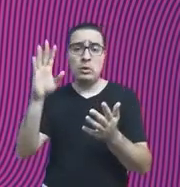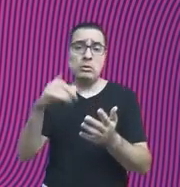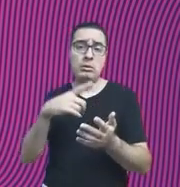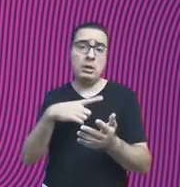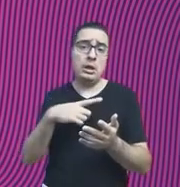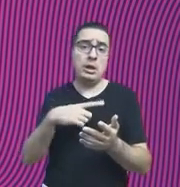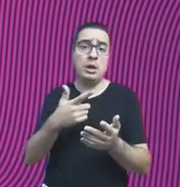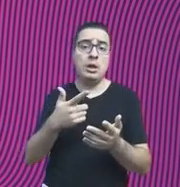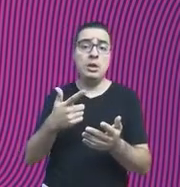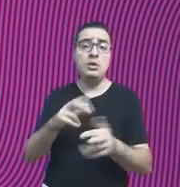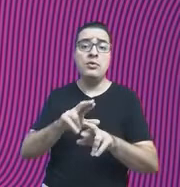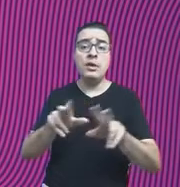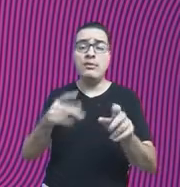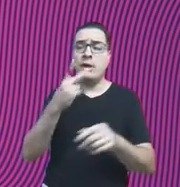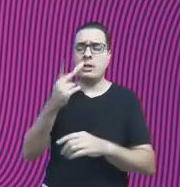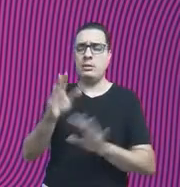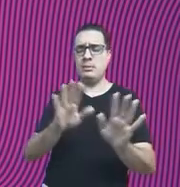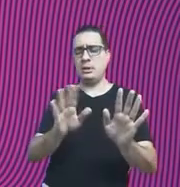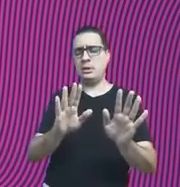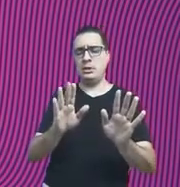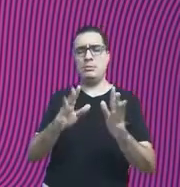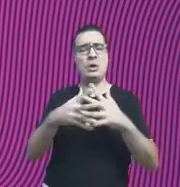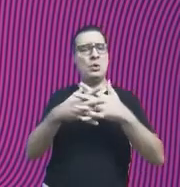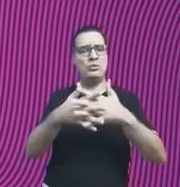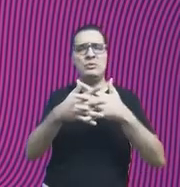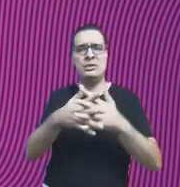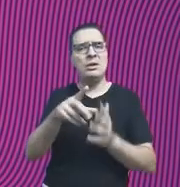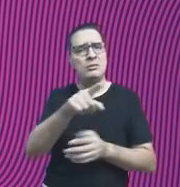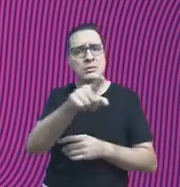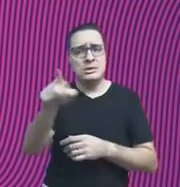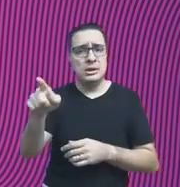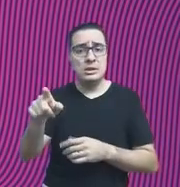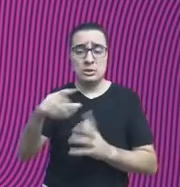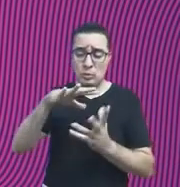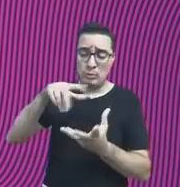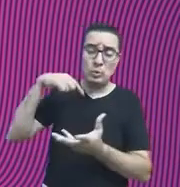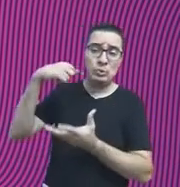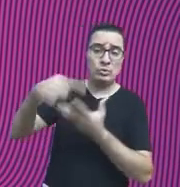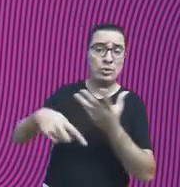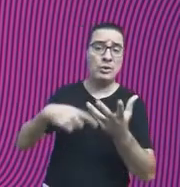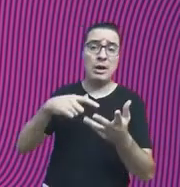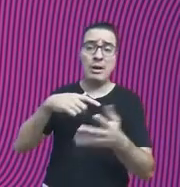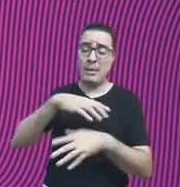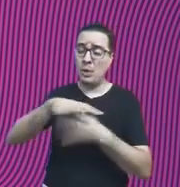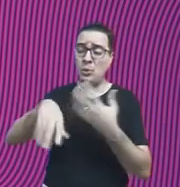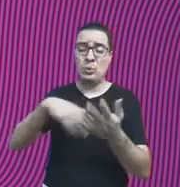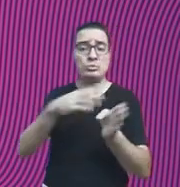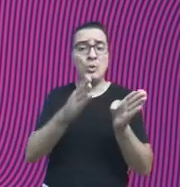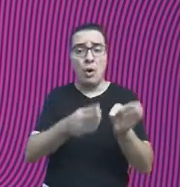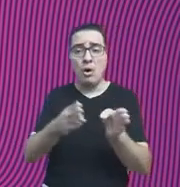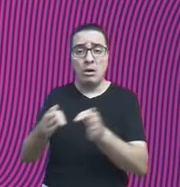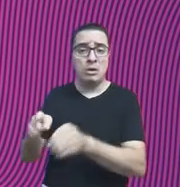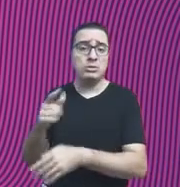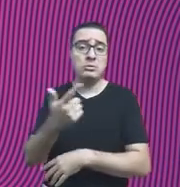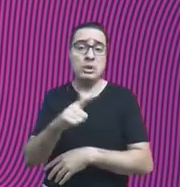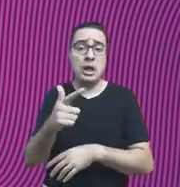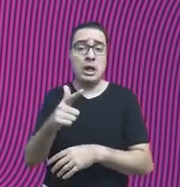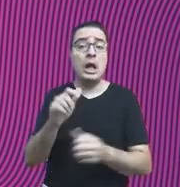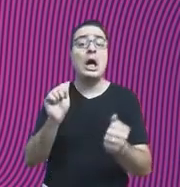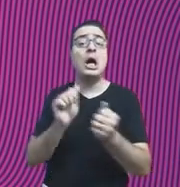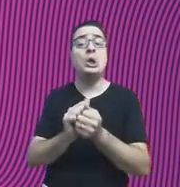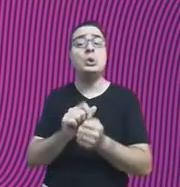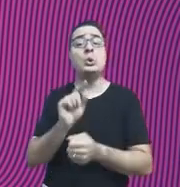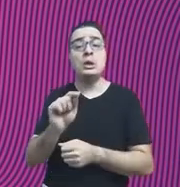outros disseram, olha, isso é uma confusão que vocês estão fazendo, o mundo é uma bagunça, o mundo é uma desordem. Junto com isso veio o protestantismo e a